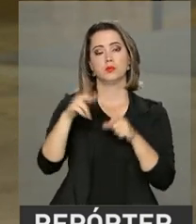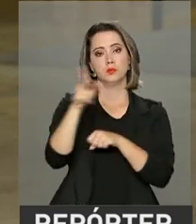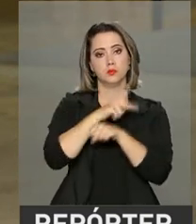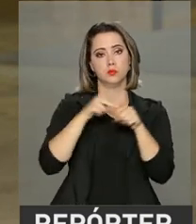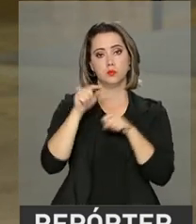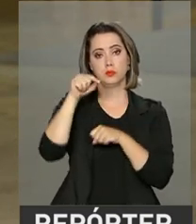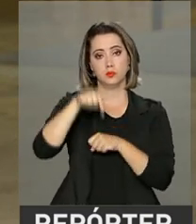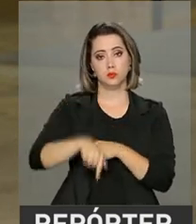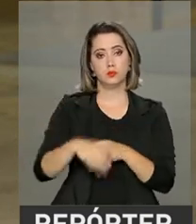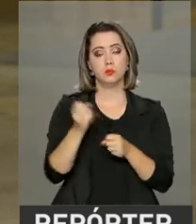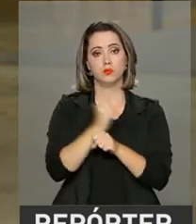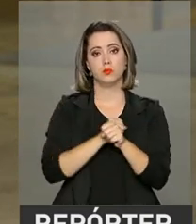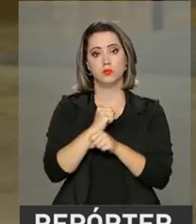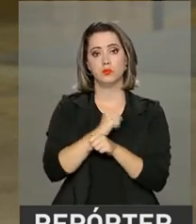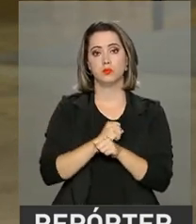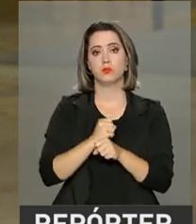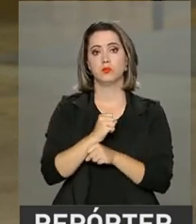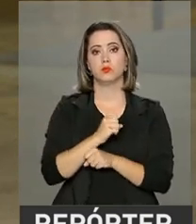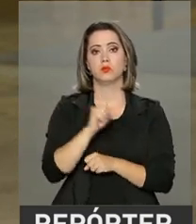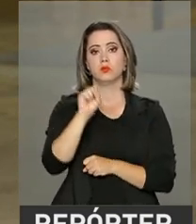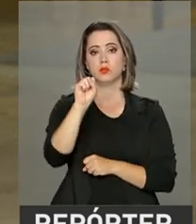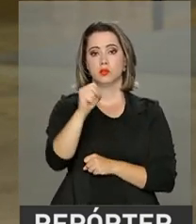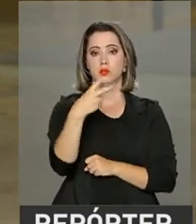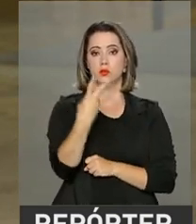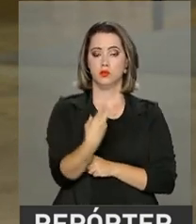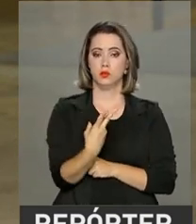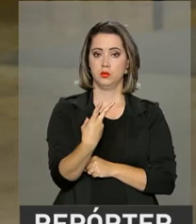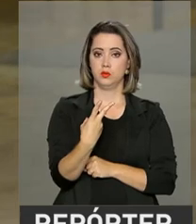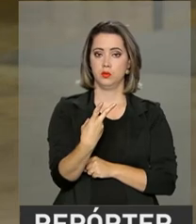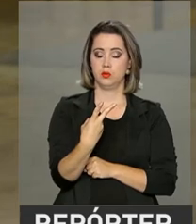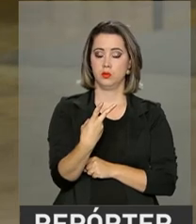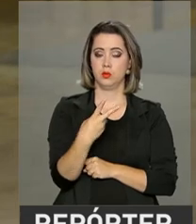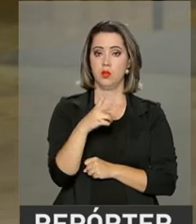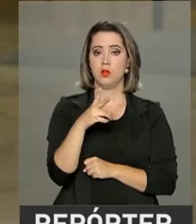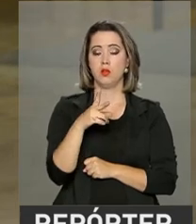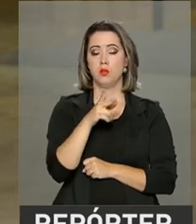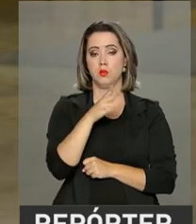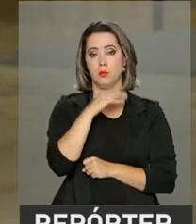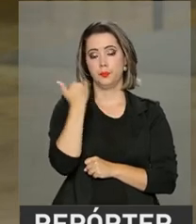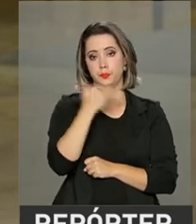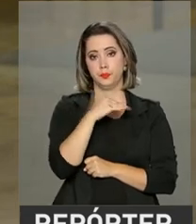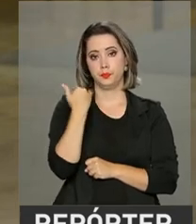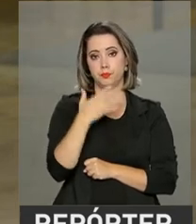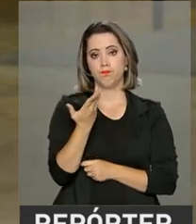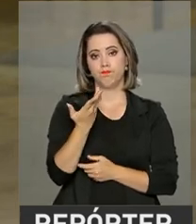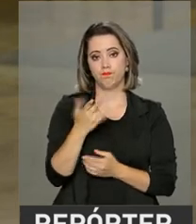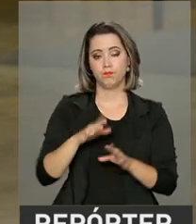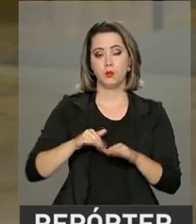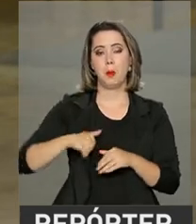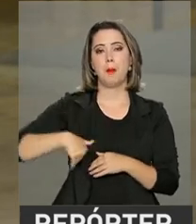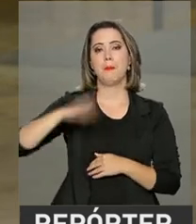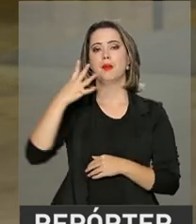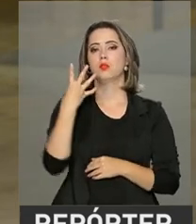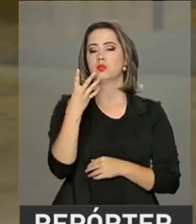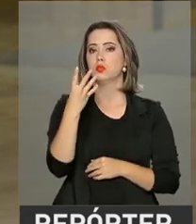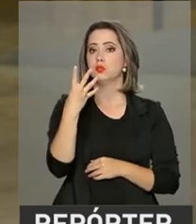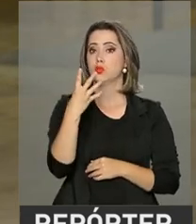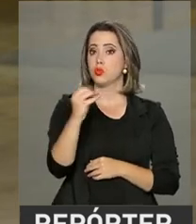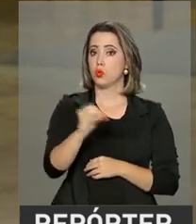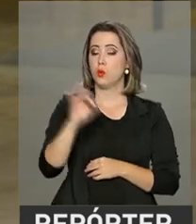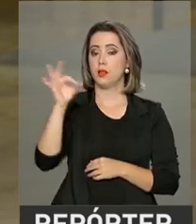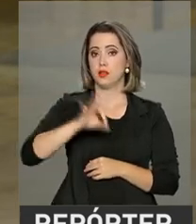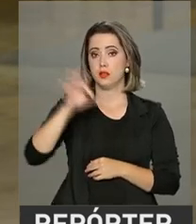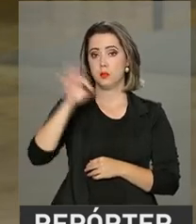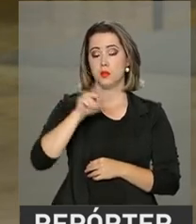e neste ano 82 óbitos. Um dado negativo é que mais do que 40%